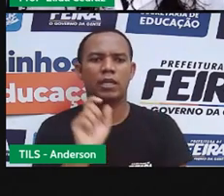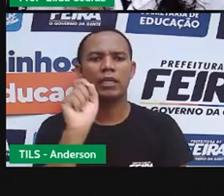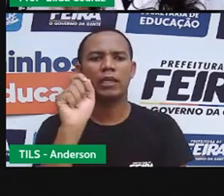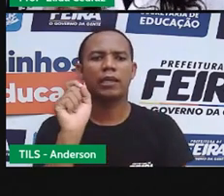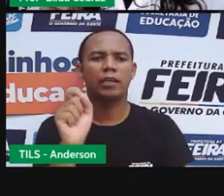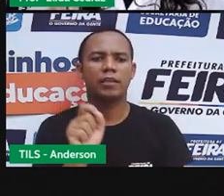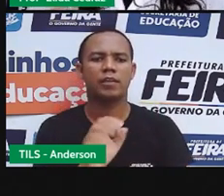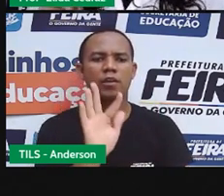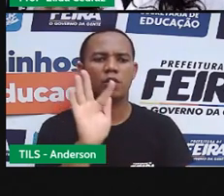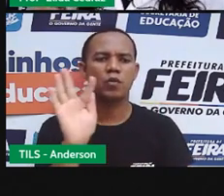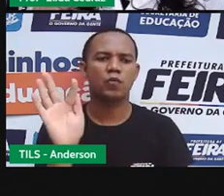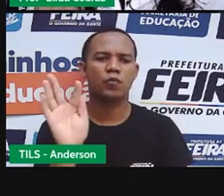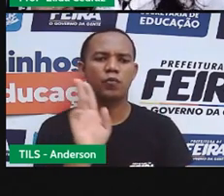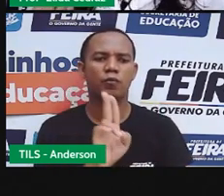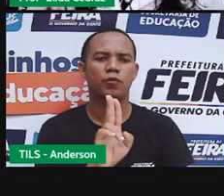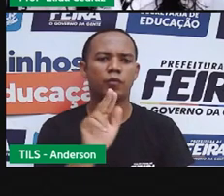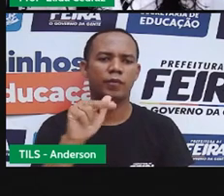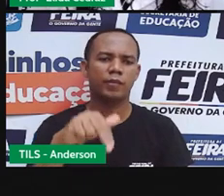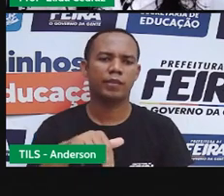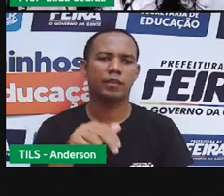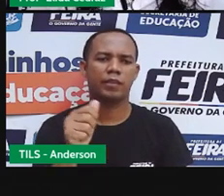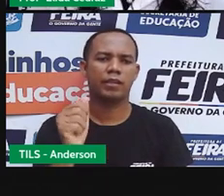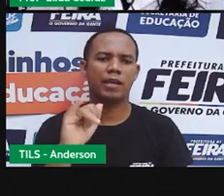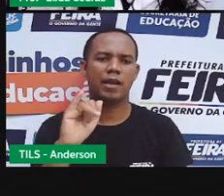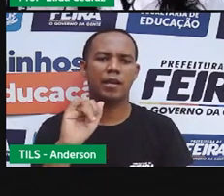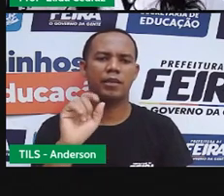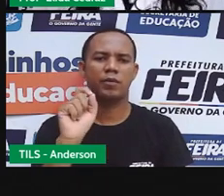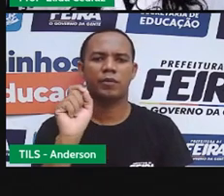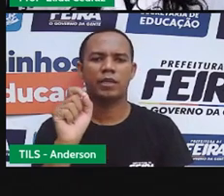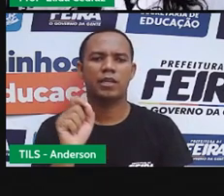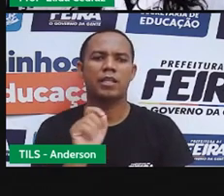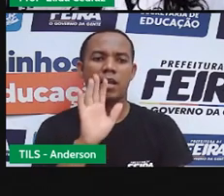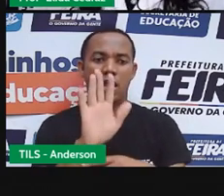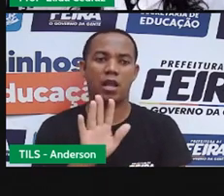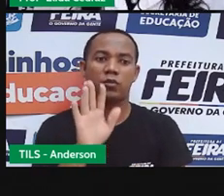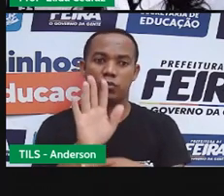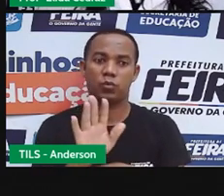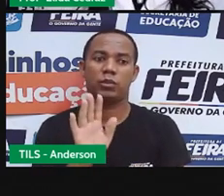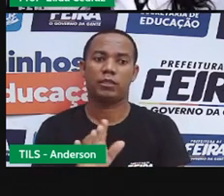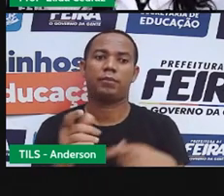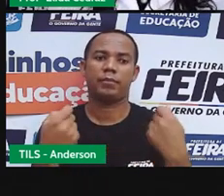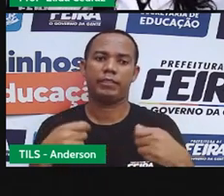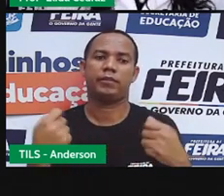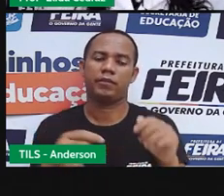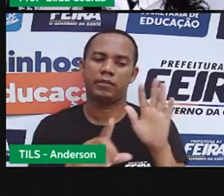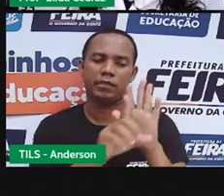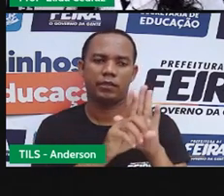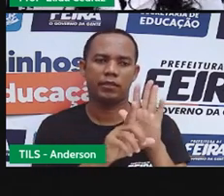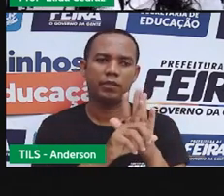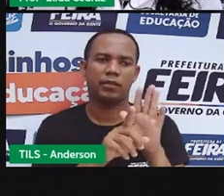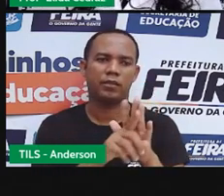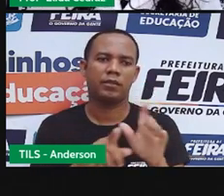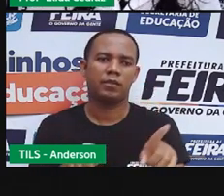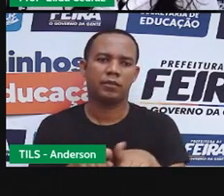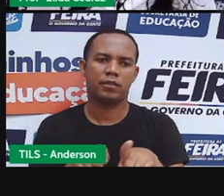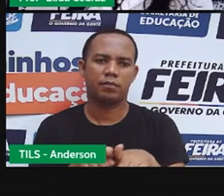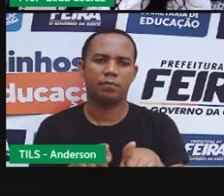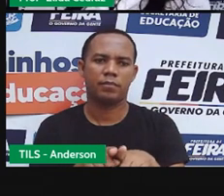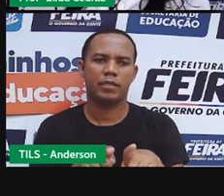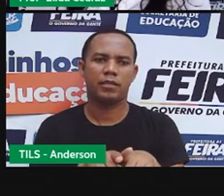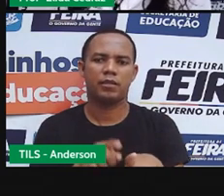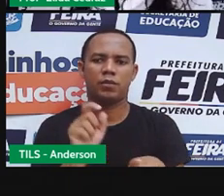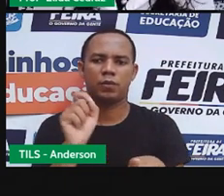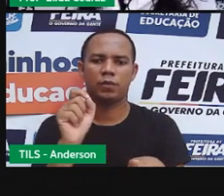proteger e promover os direitos dos povos indígenas. E uma ação que é orientada segundo